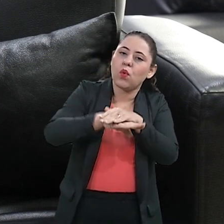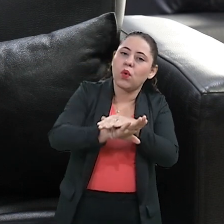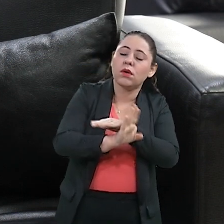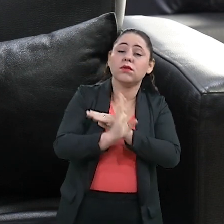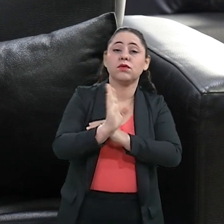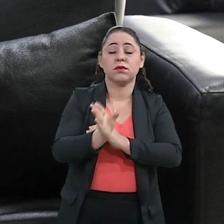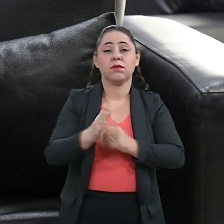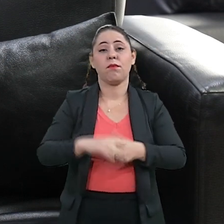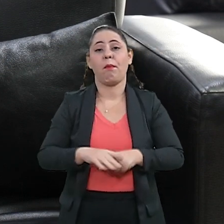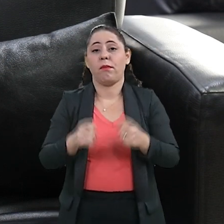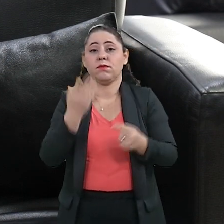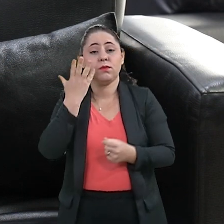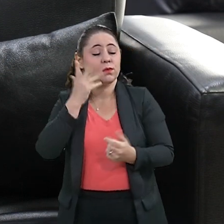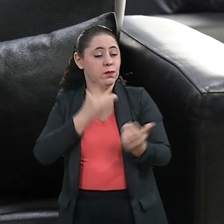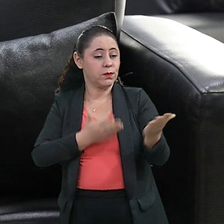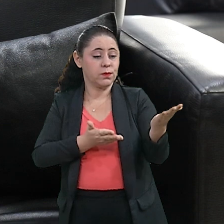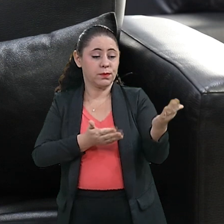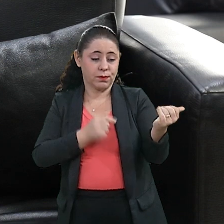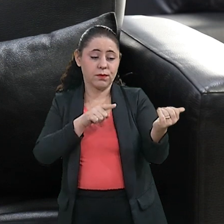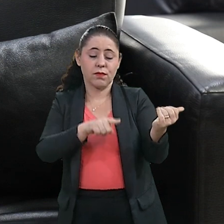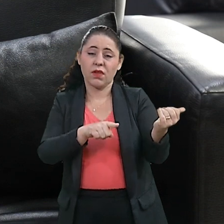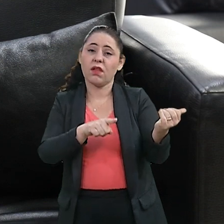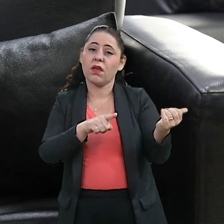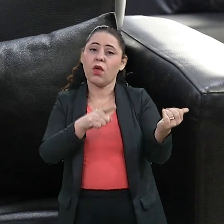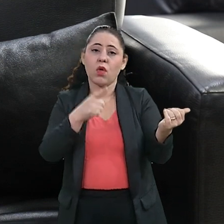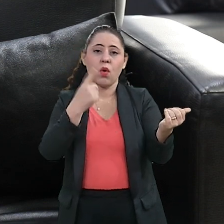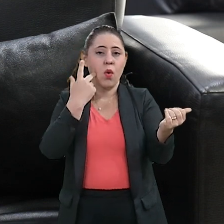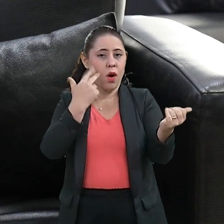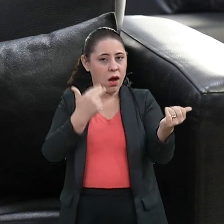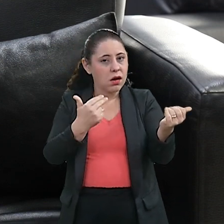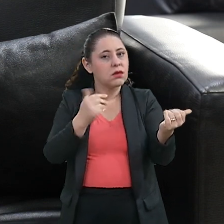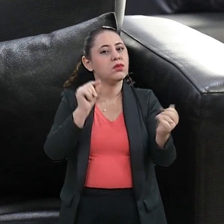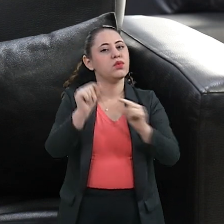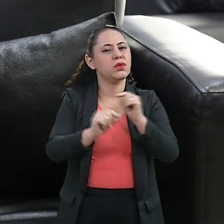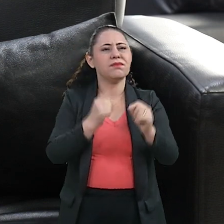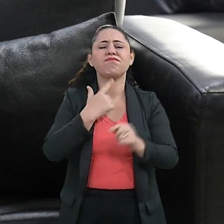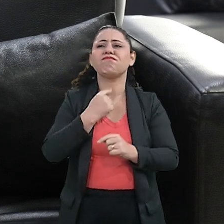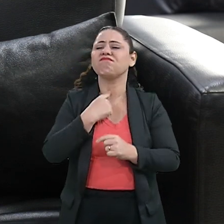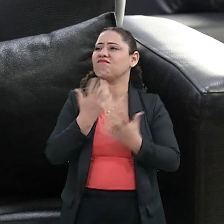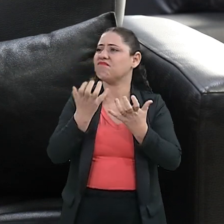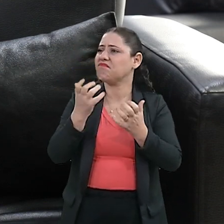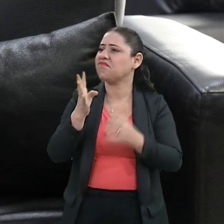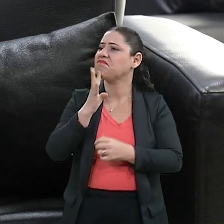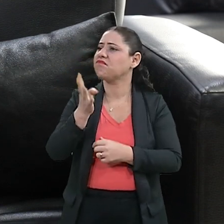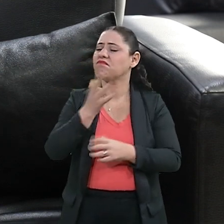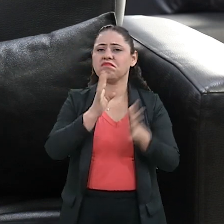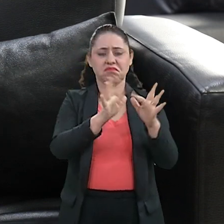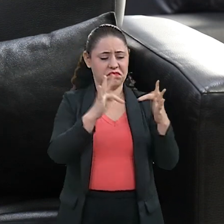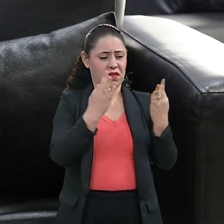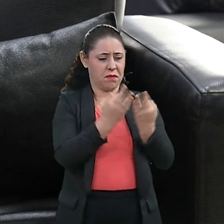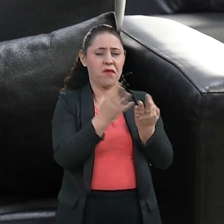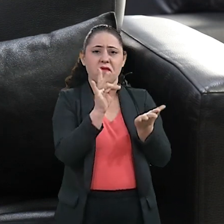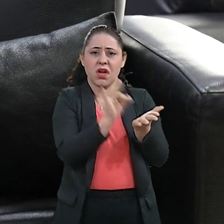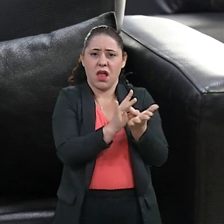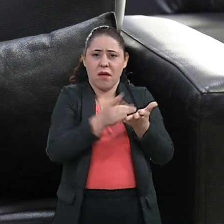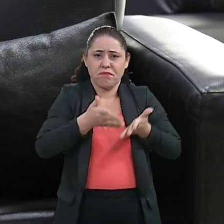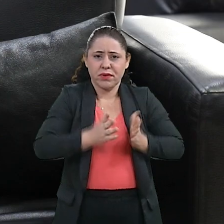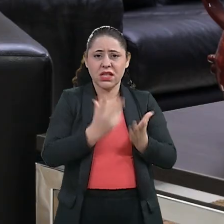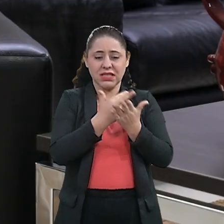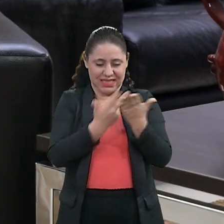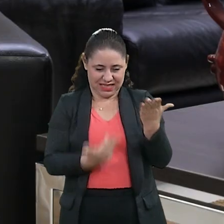Mas na infância e na adolescência é muito comum surgir esse desejo de conhecer a origem